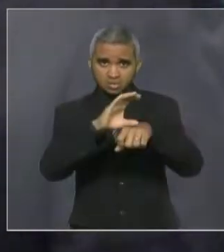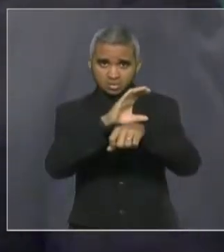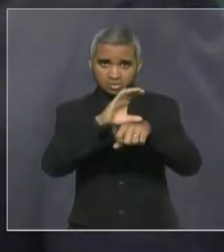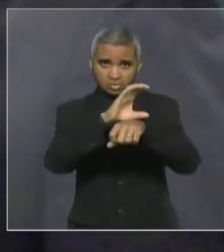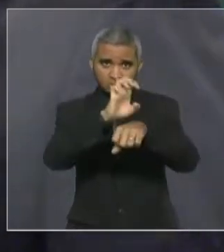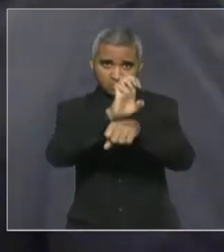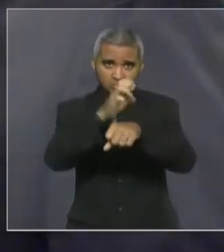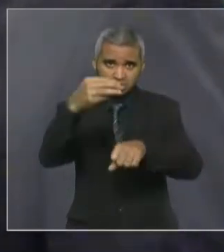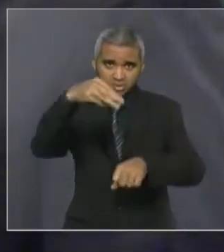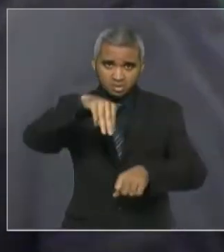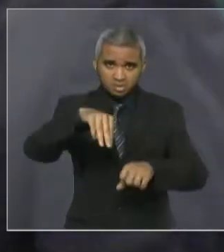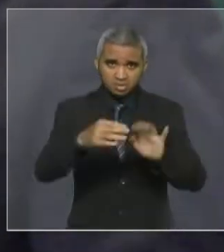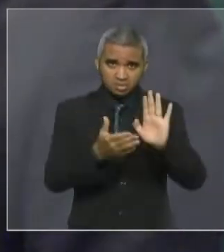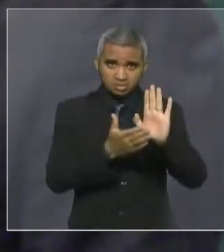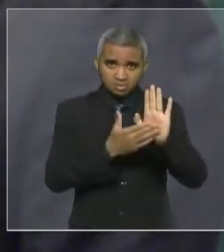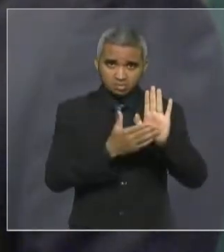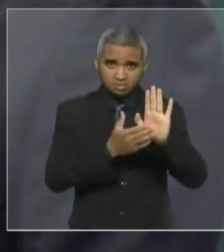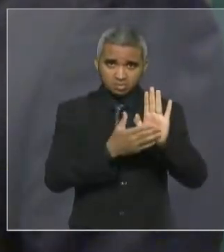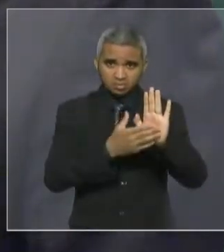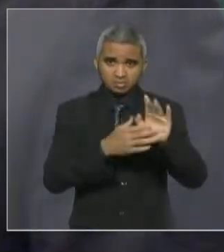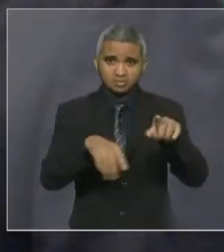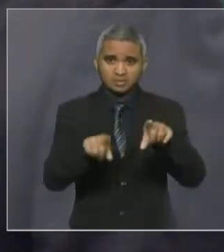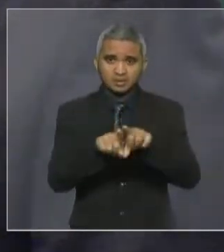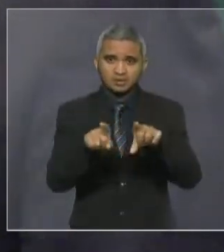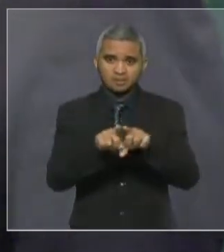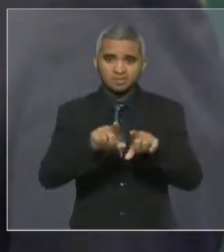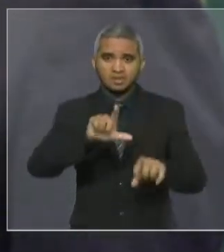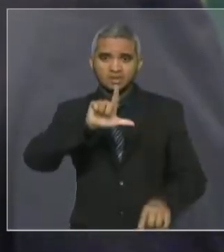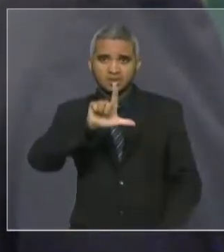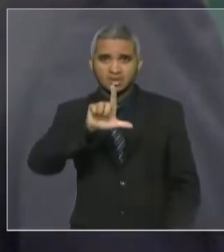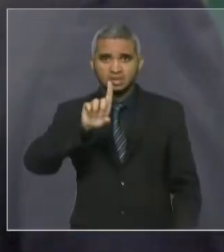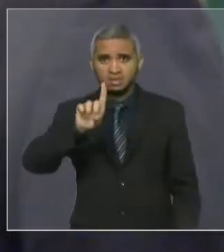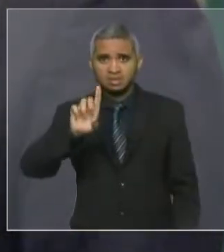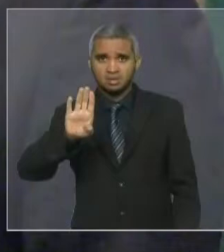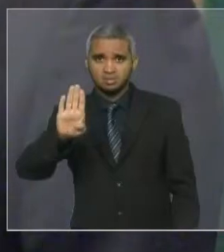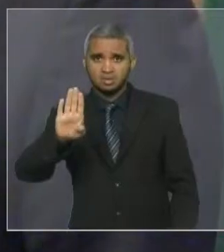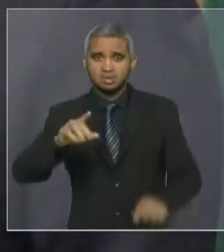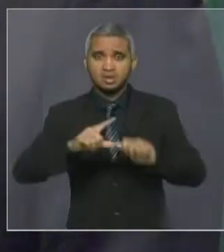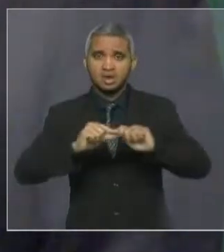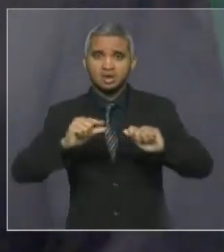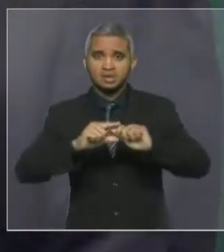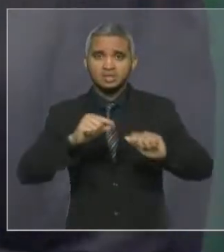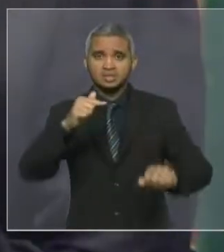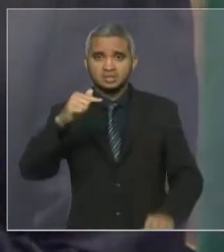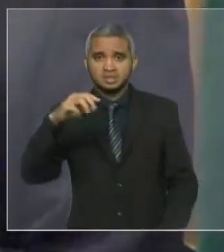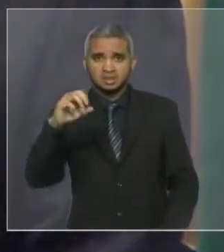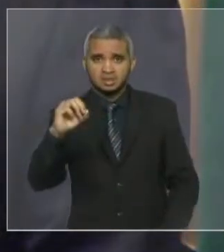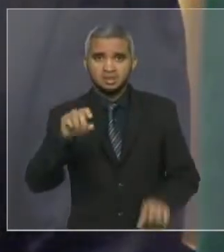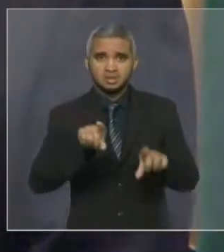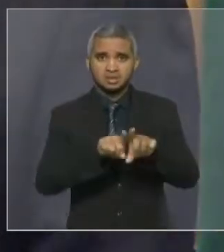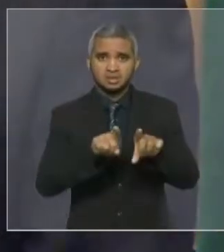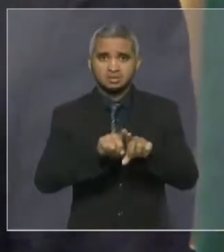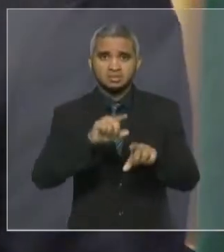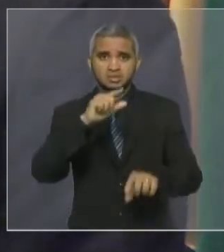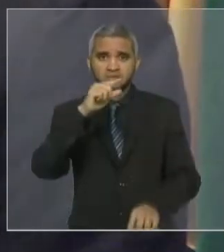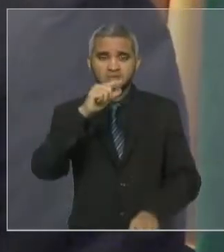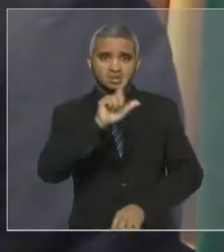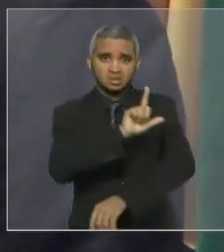Estadual, na LDB, nos artigos 70 e 71, também que estão aqui,